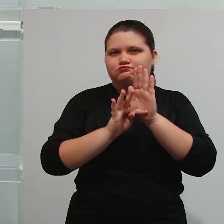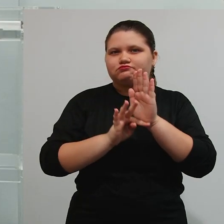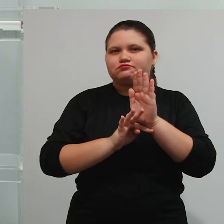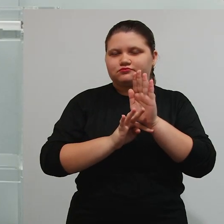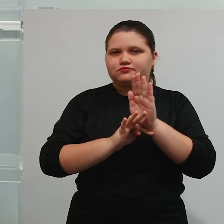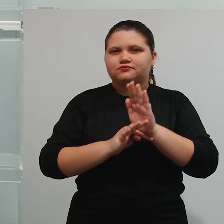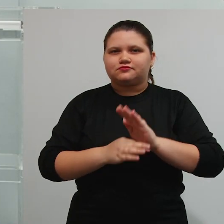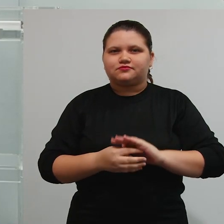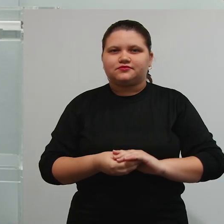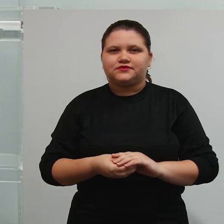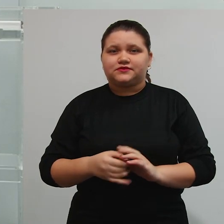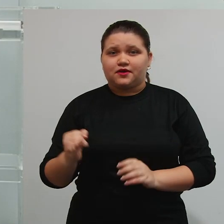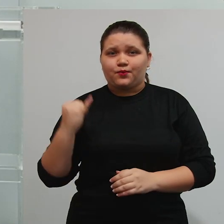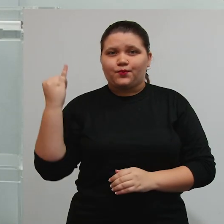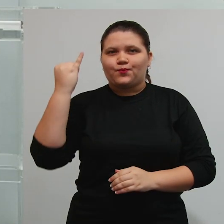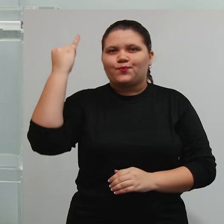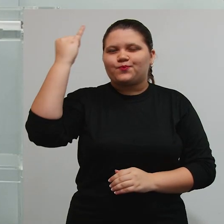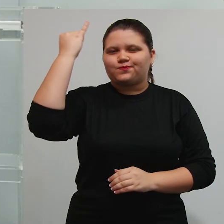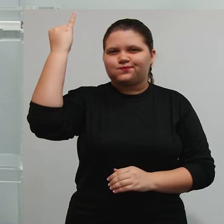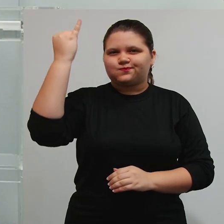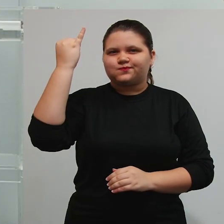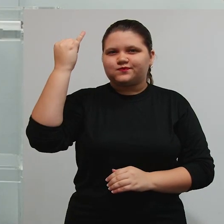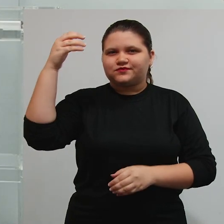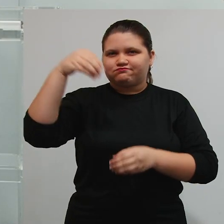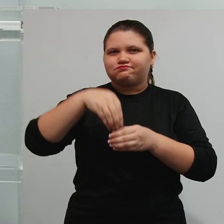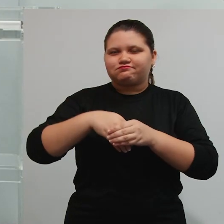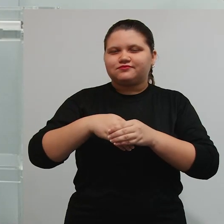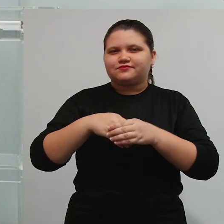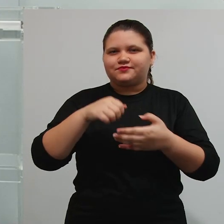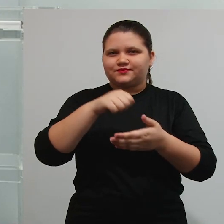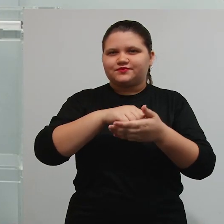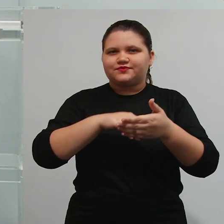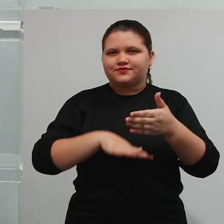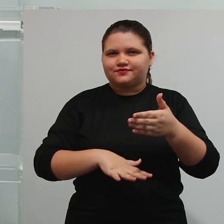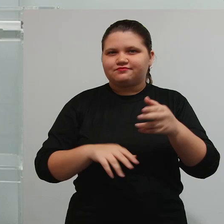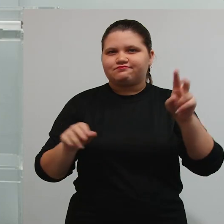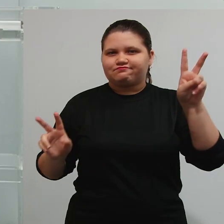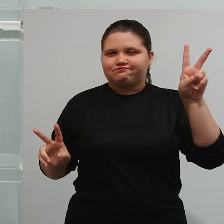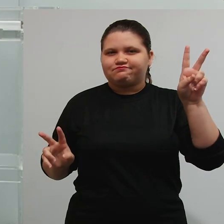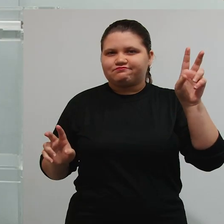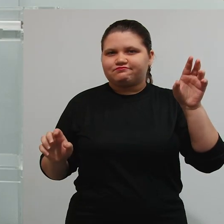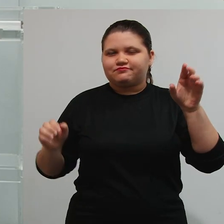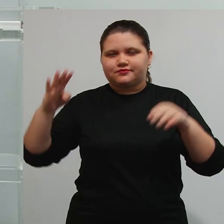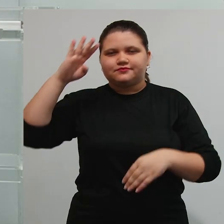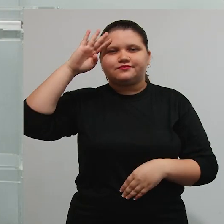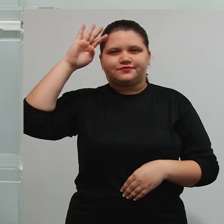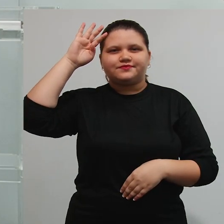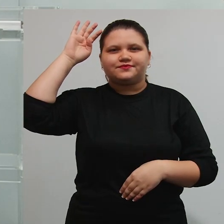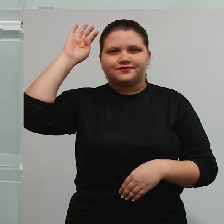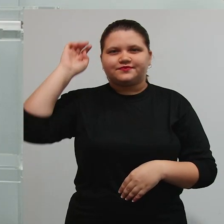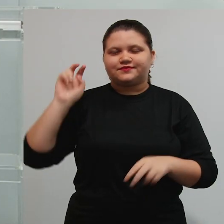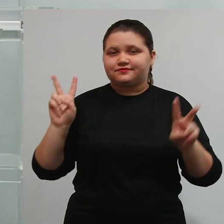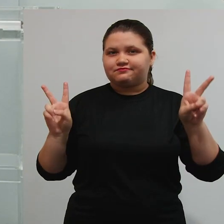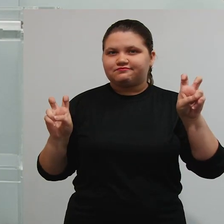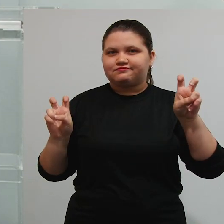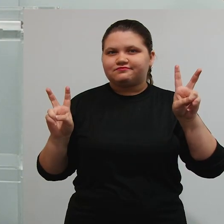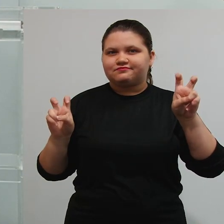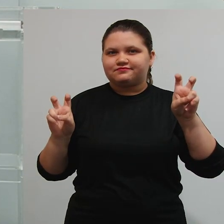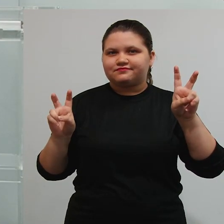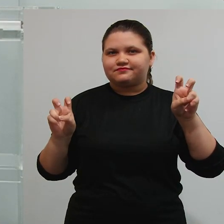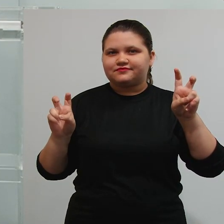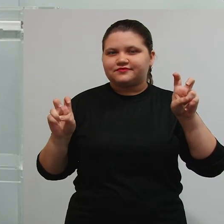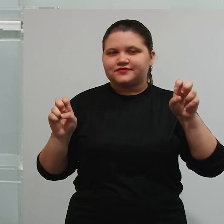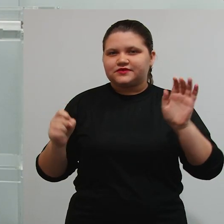tão importante nos trabalhos acadêmicos. Além disso, a citação é uma marca de cientificidade justamente